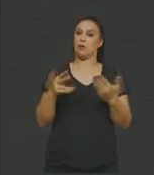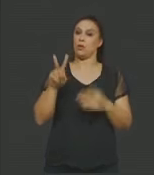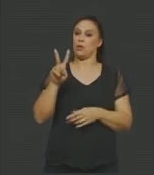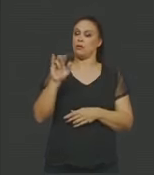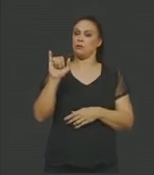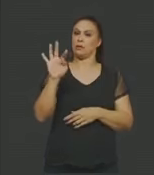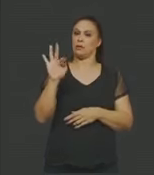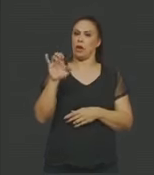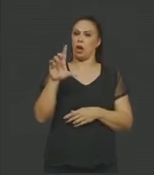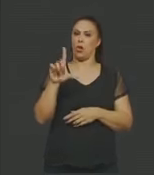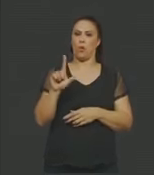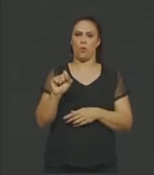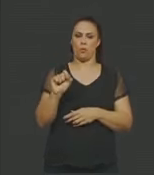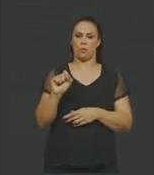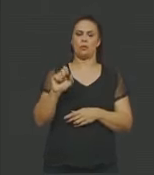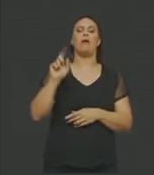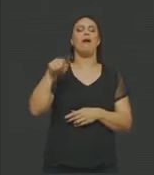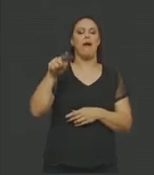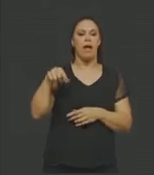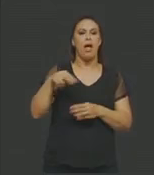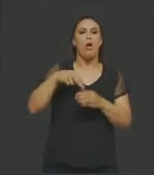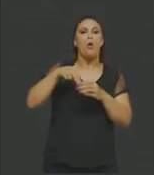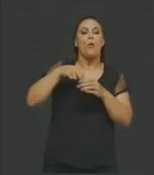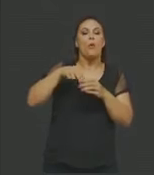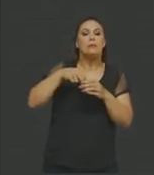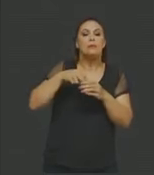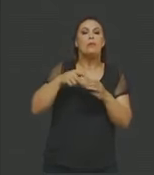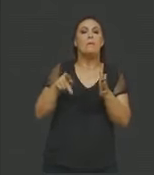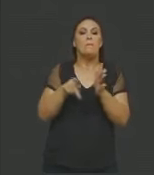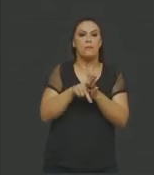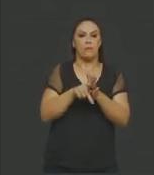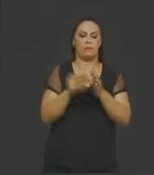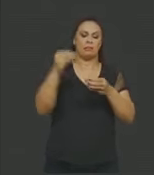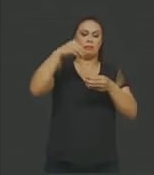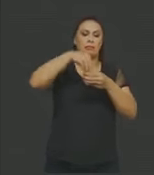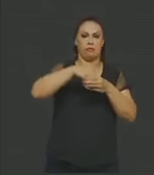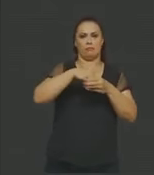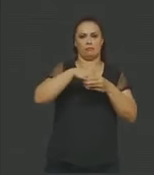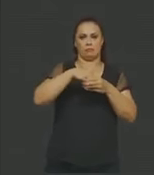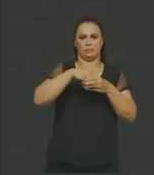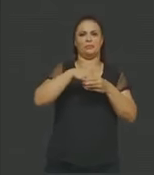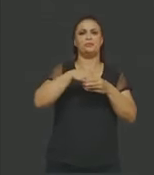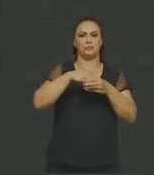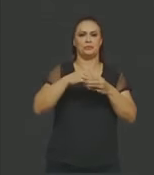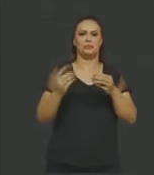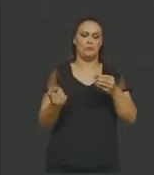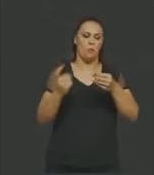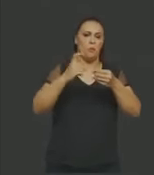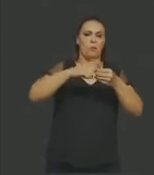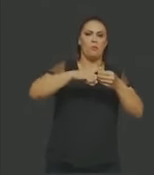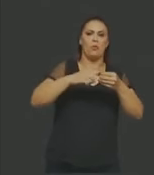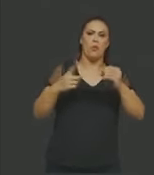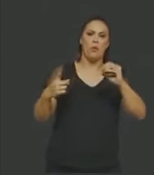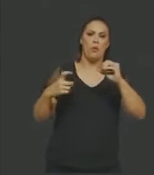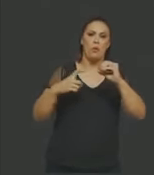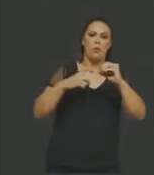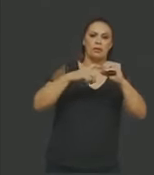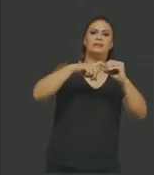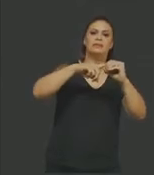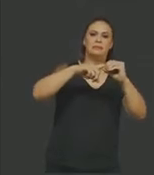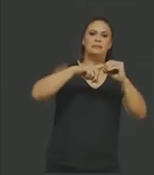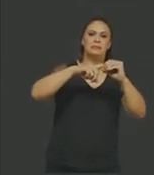no ovo. Quando eu falo, então, em seres vivíparos, lembram-se lá